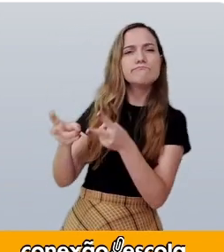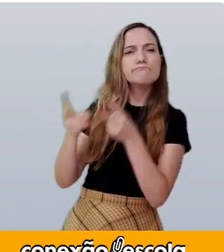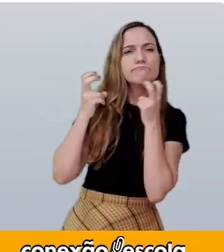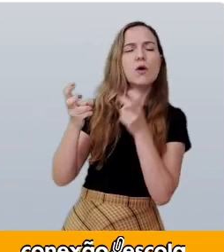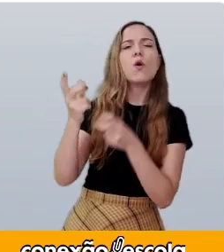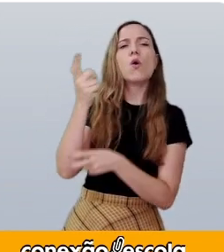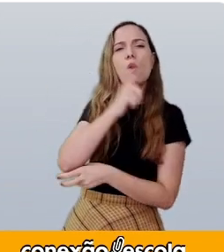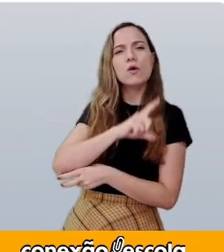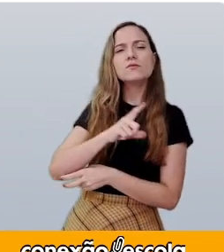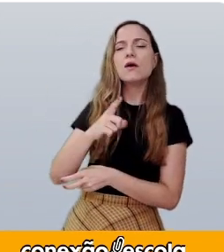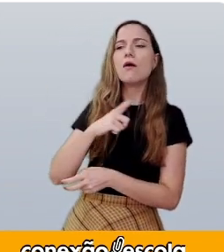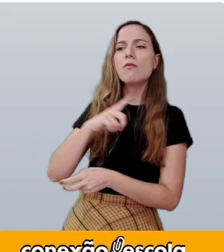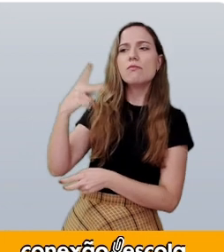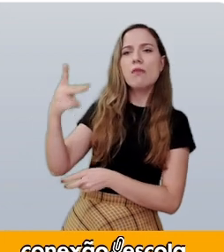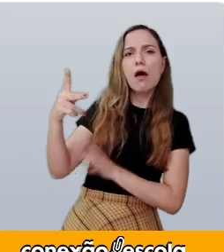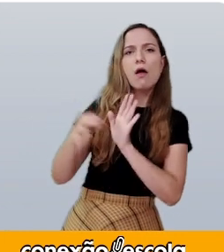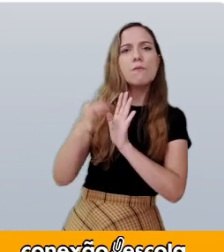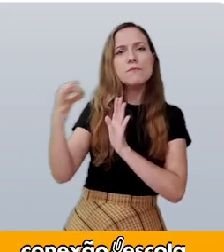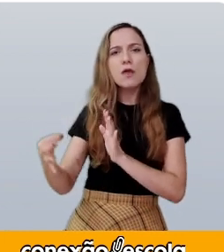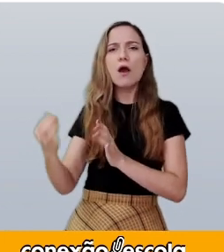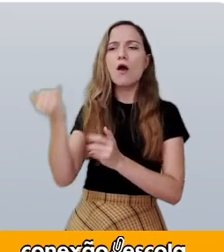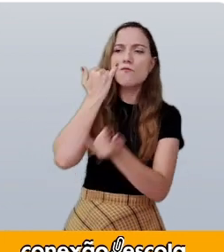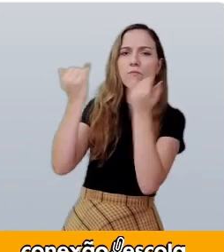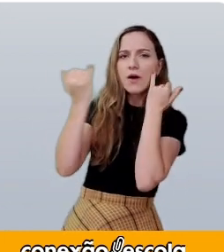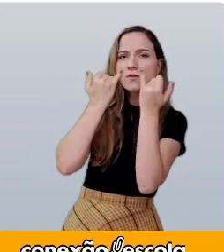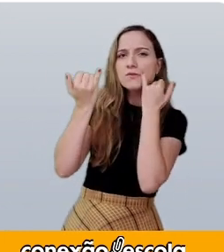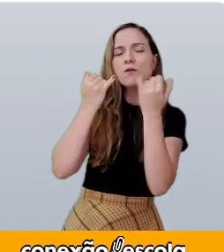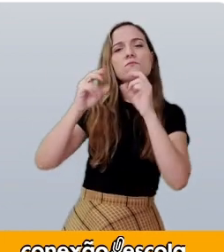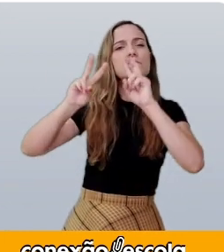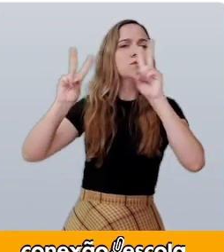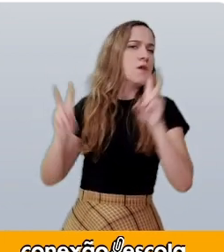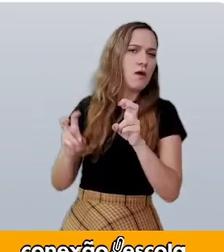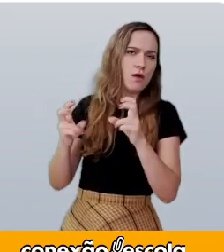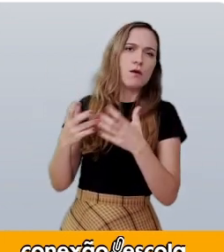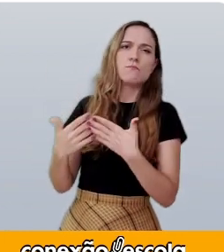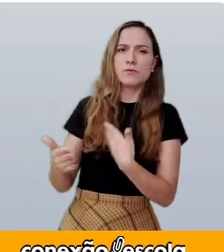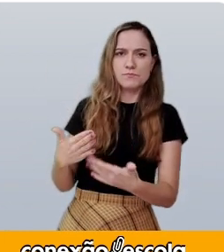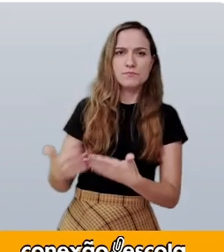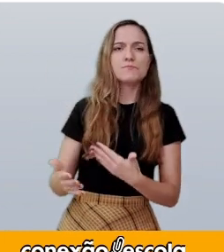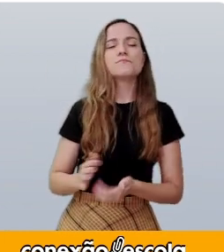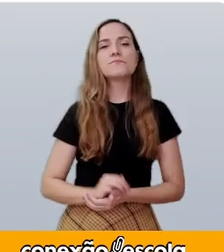declarações e informações sobre determinado assunto.